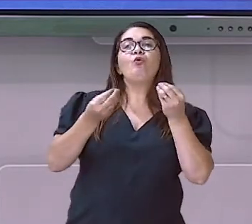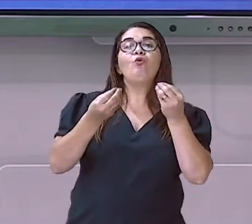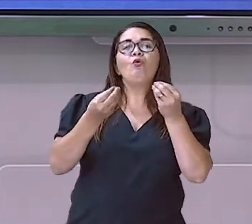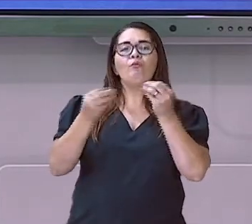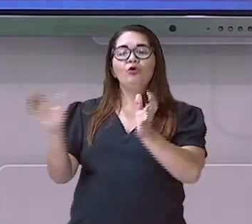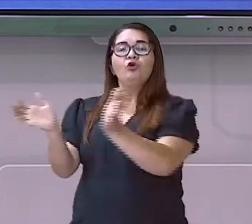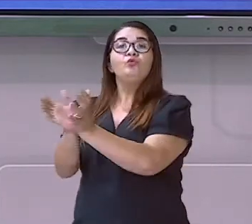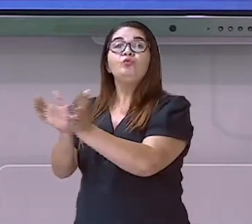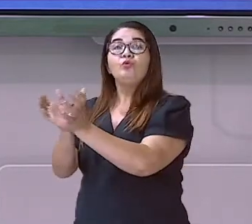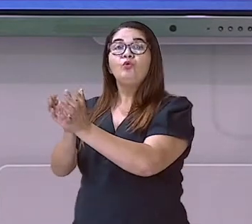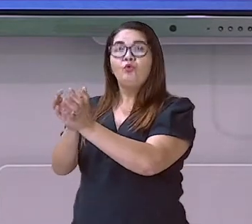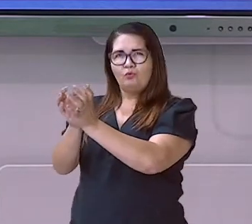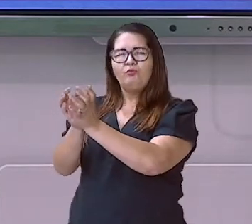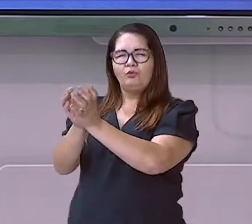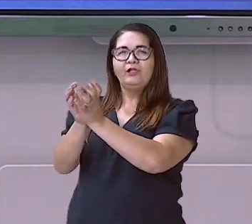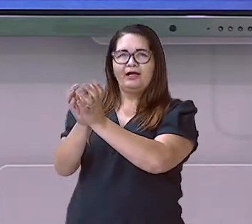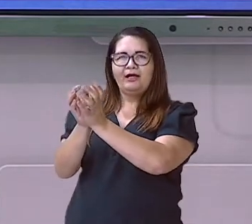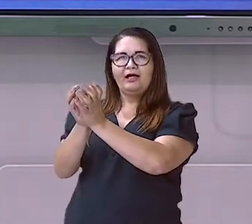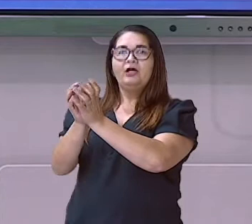nosso alfabeto.